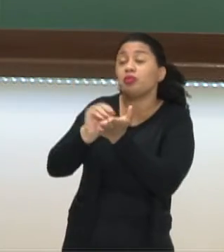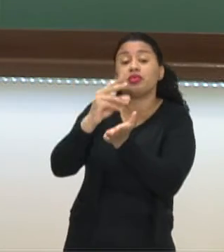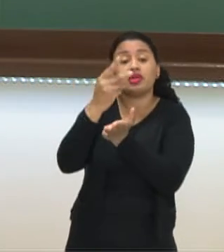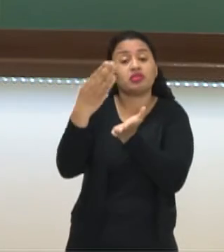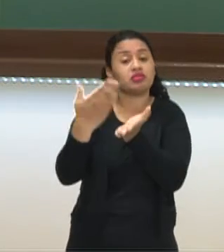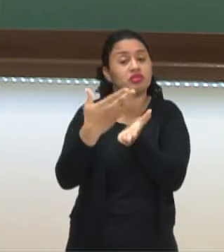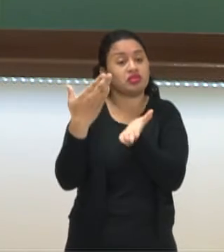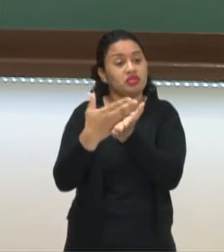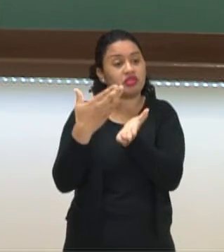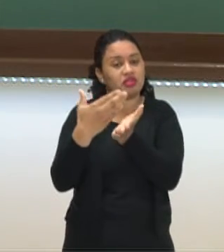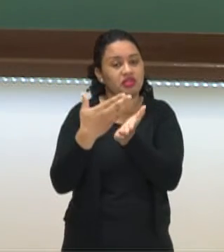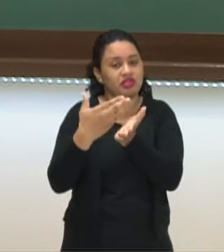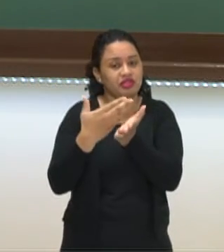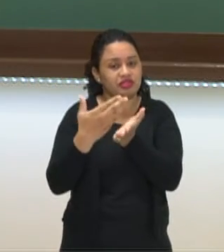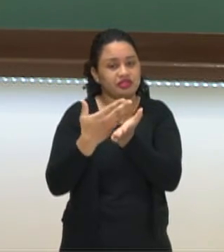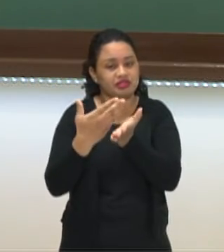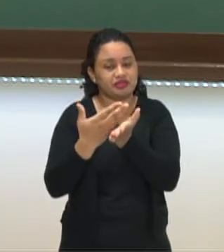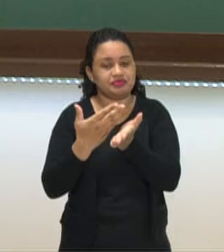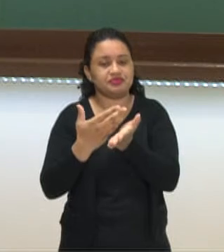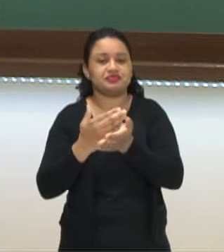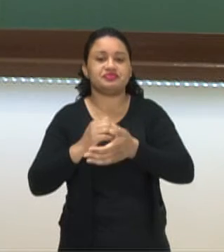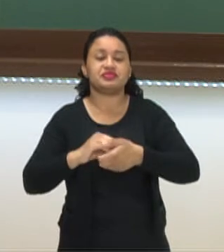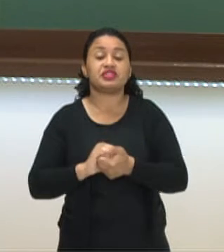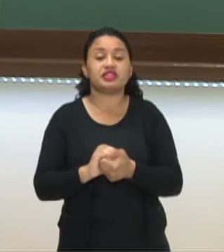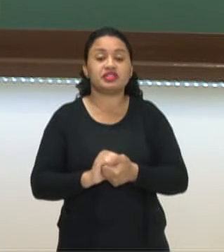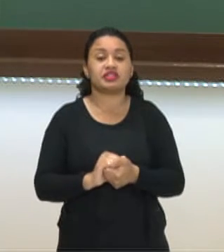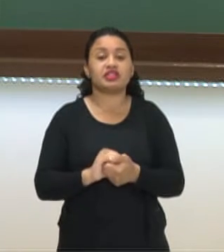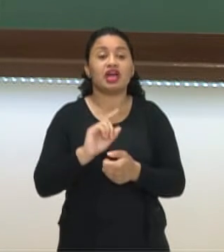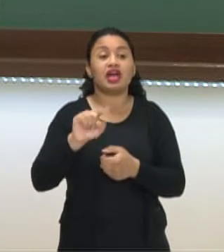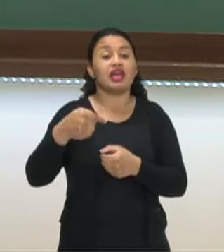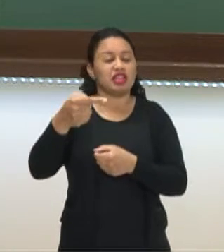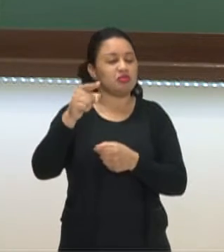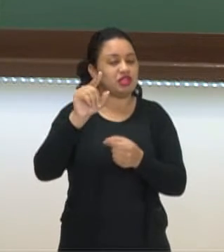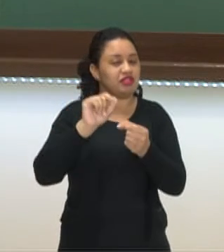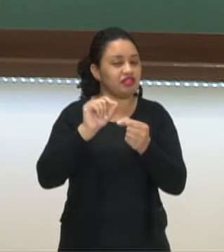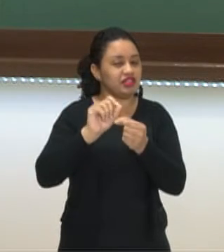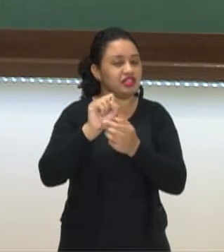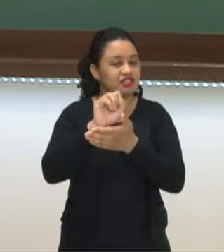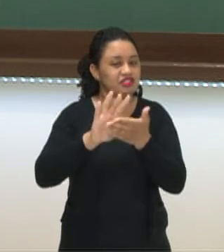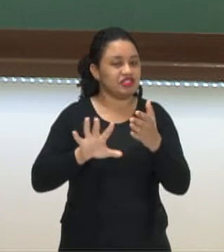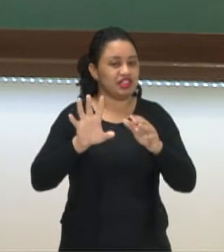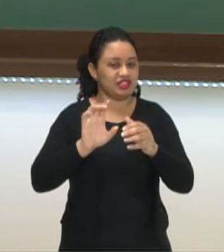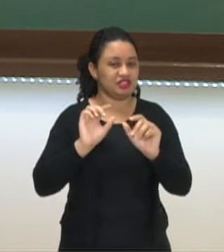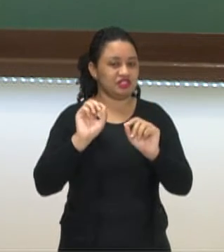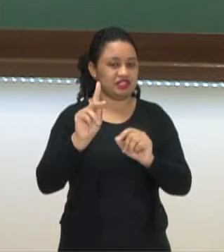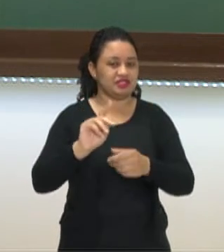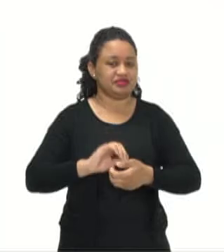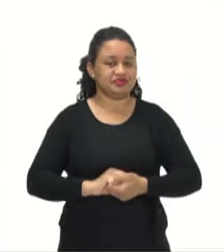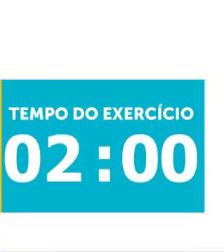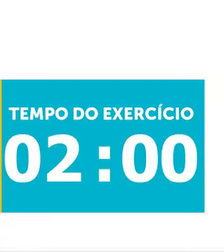vocês copiarem essa atividadezinha que nós vamos chamar de atividade mão na massa.